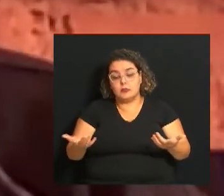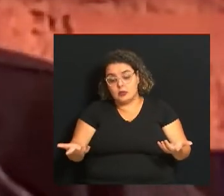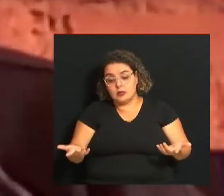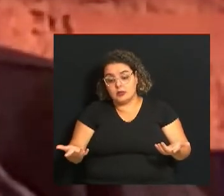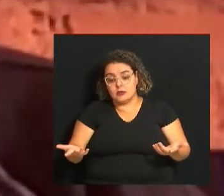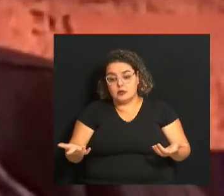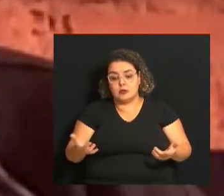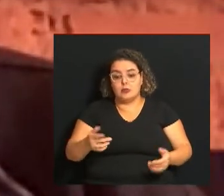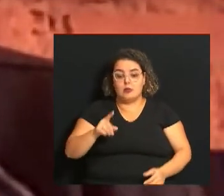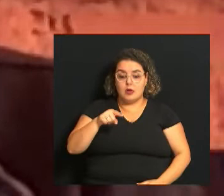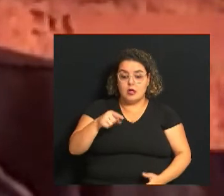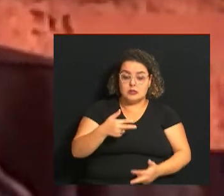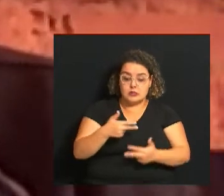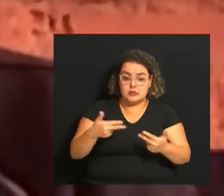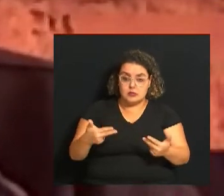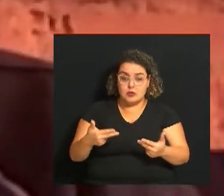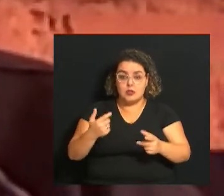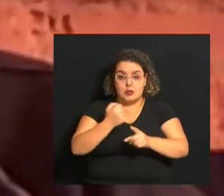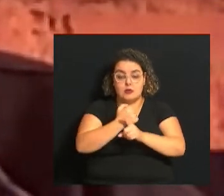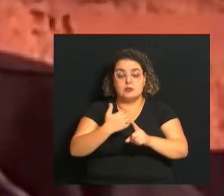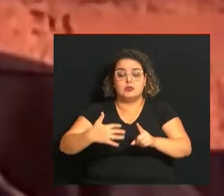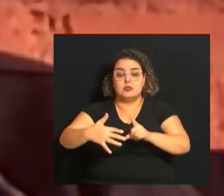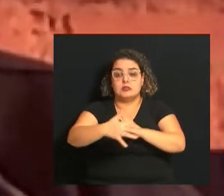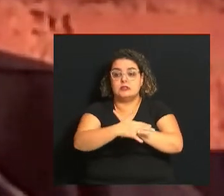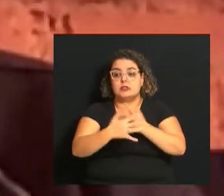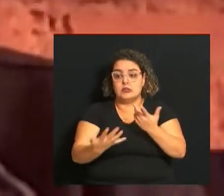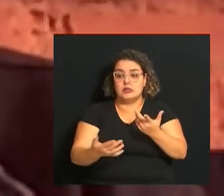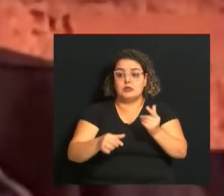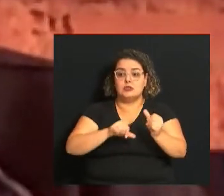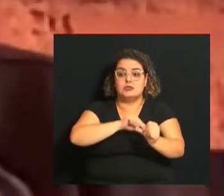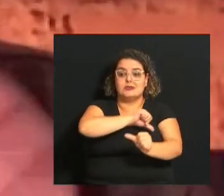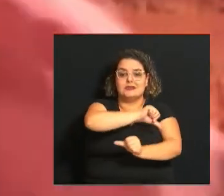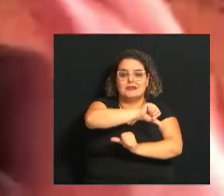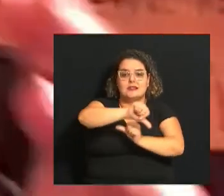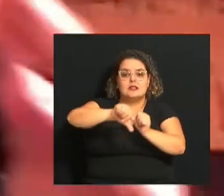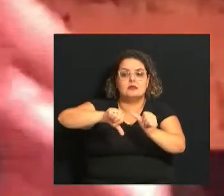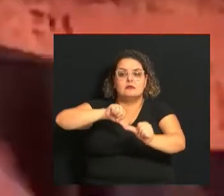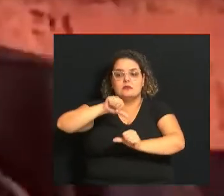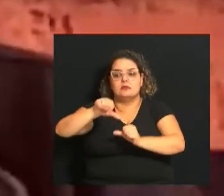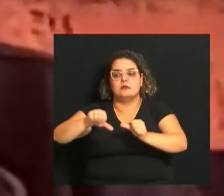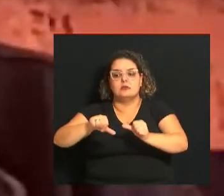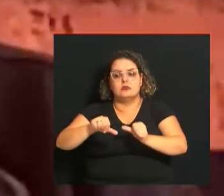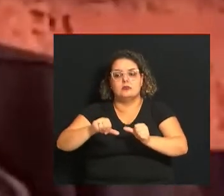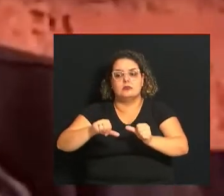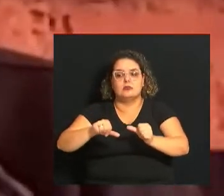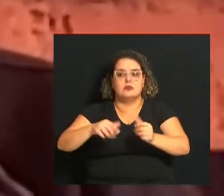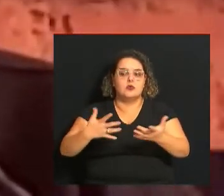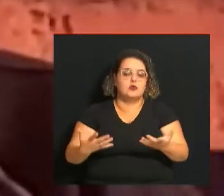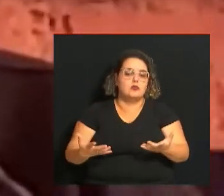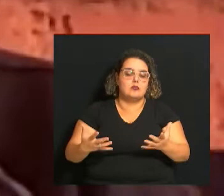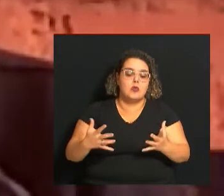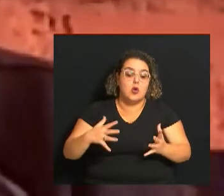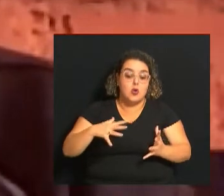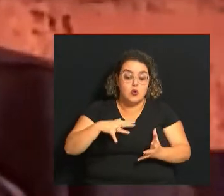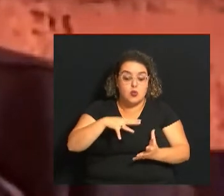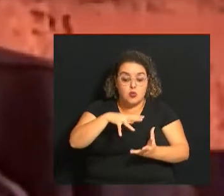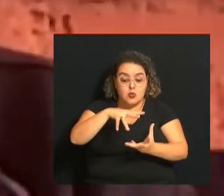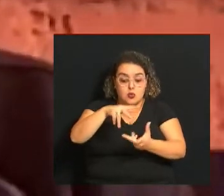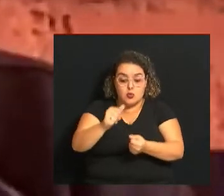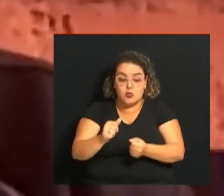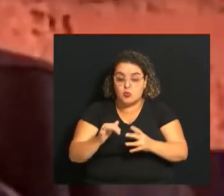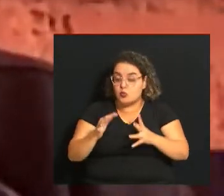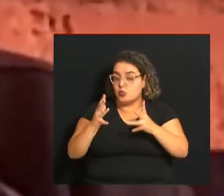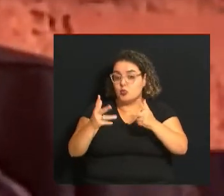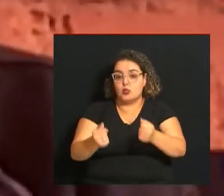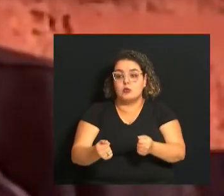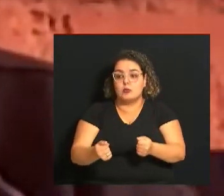isso, a sociedade se transformou numa aldeia global, mas os problemas eles são